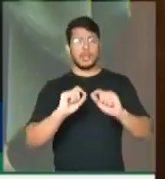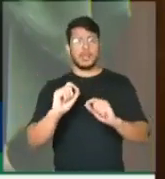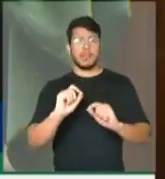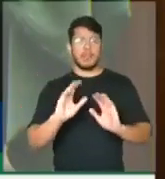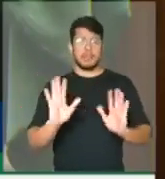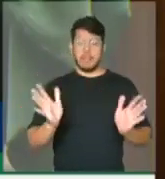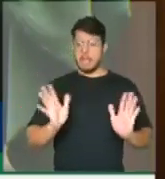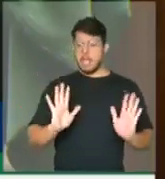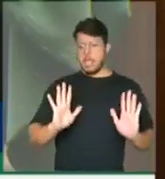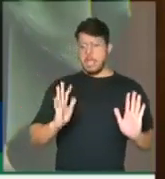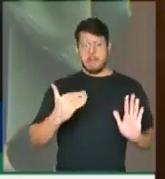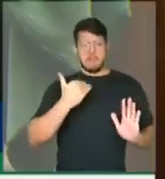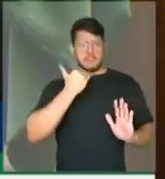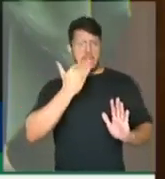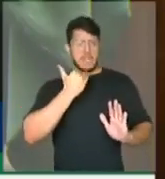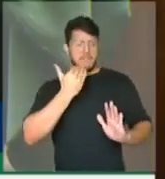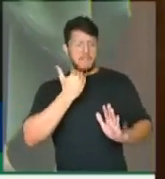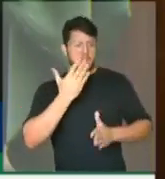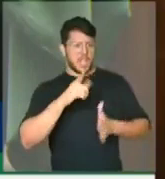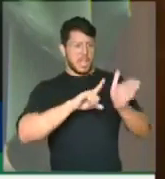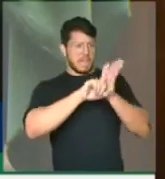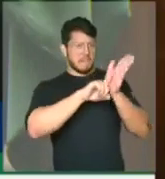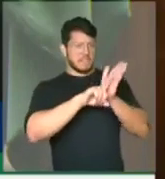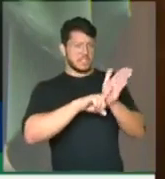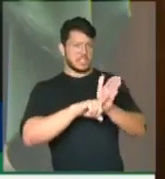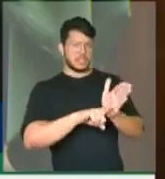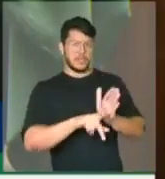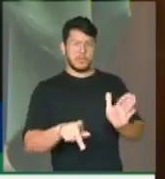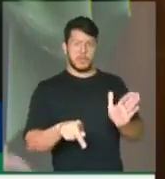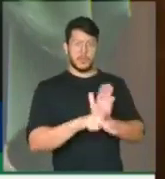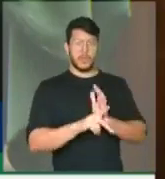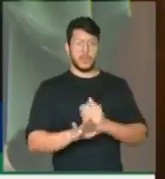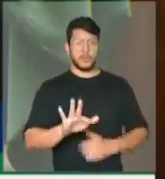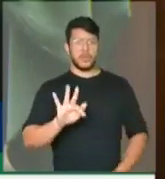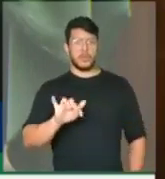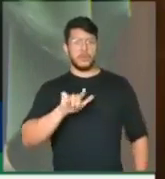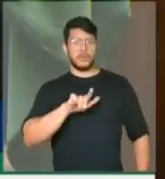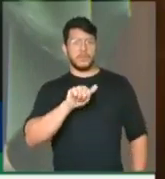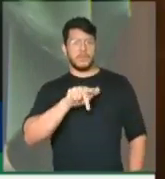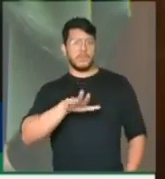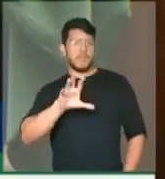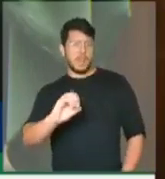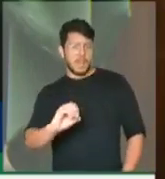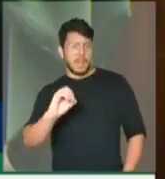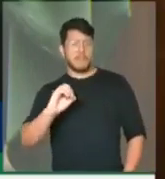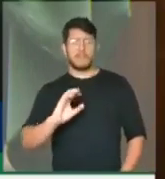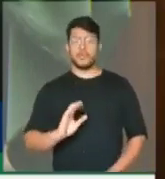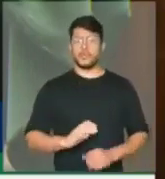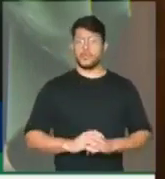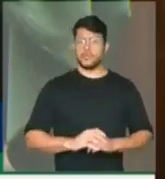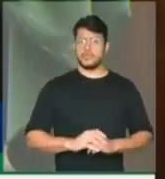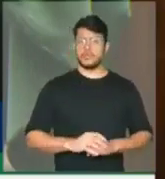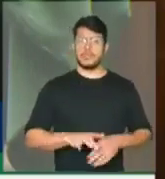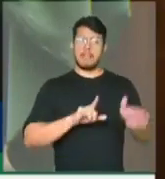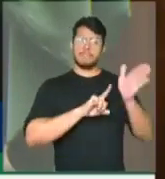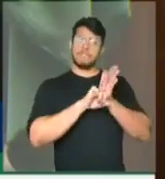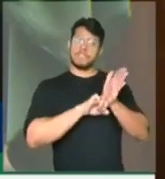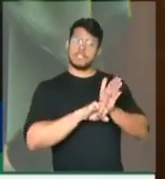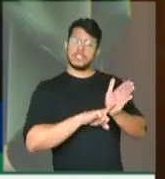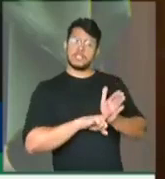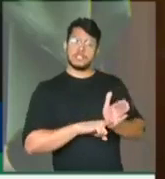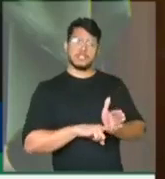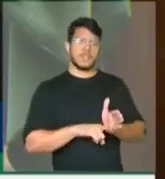ver com as investigações relacionadas a Flávio Bolsonaro. Que essas investigações